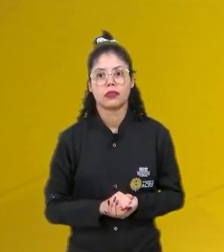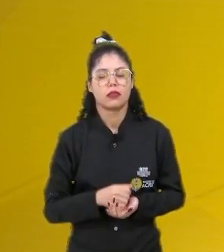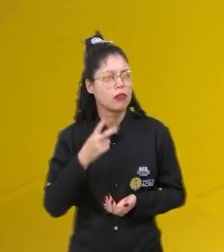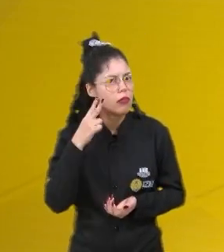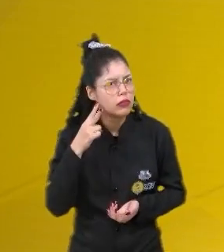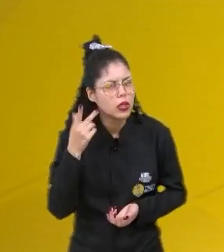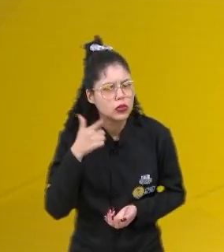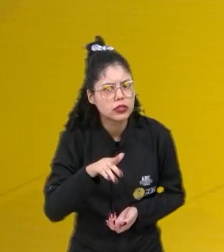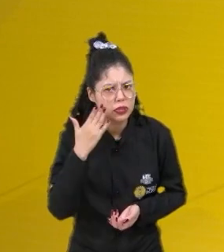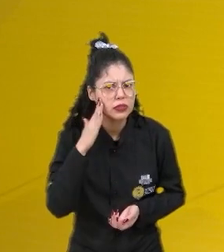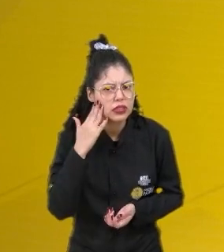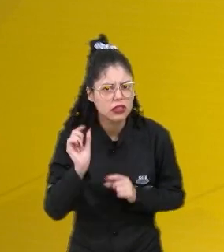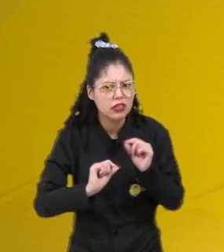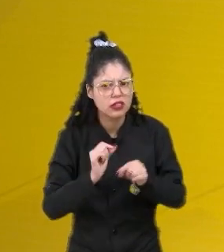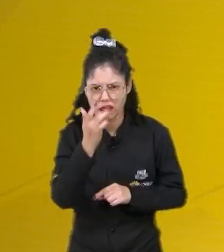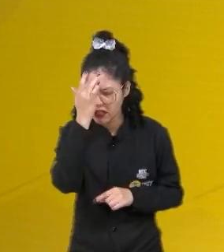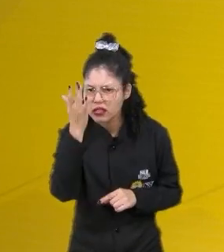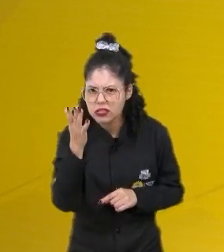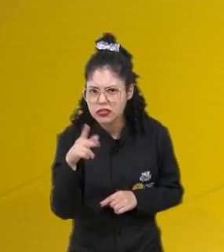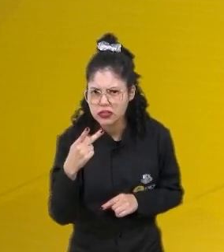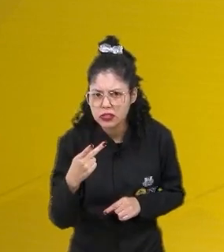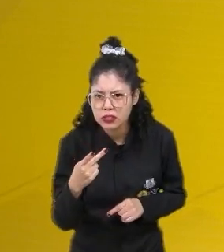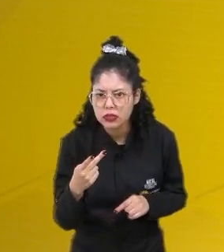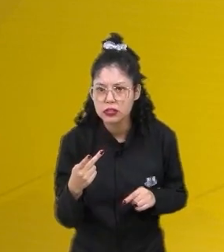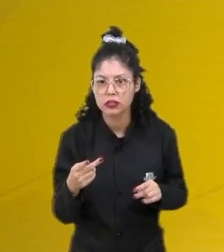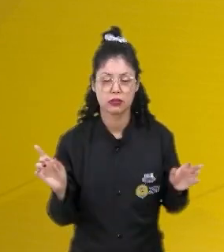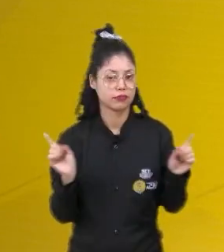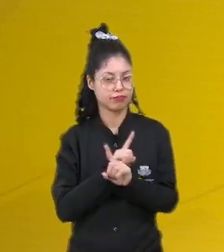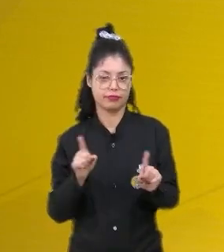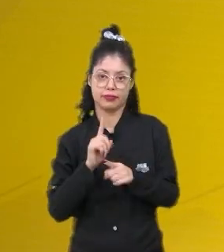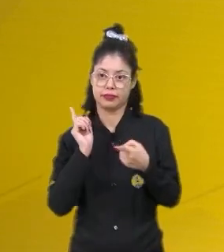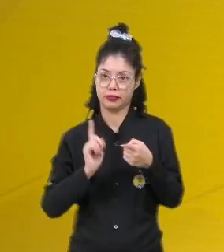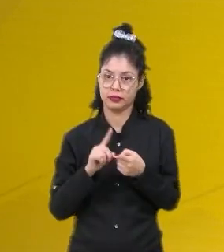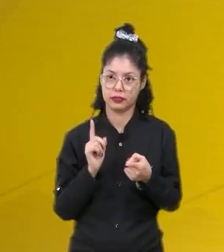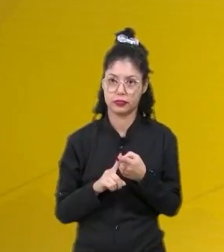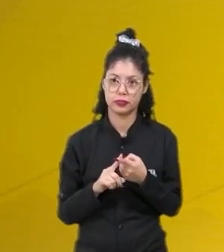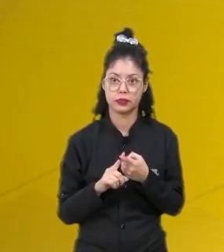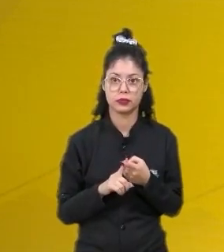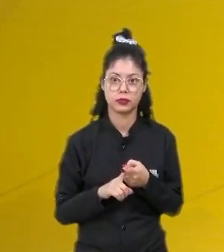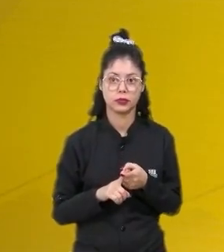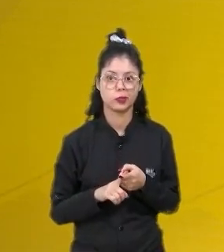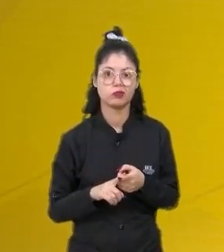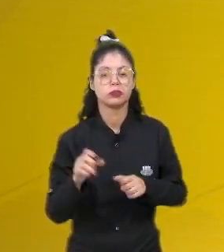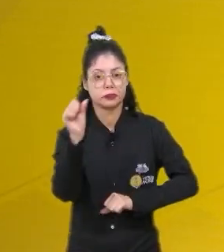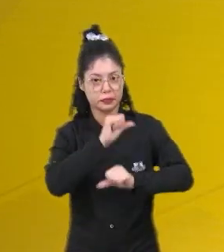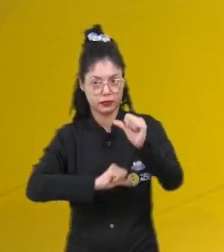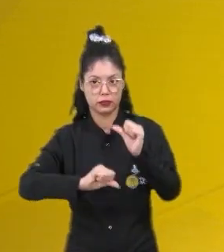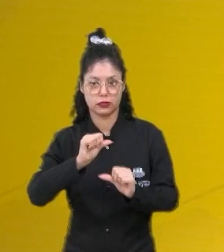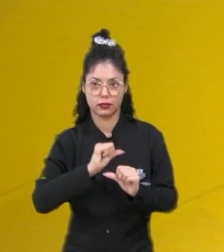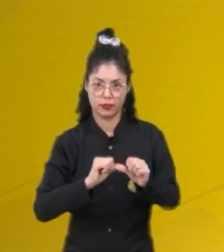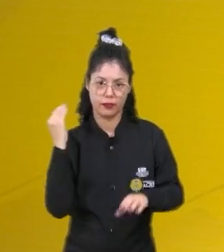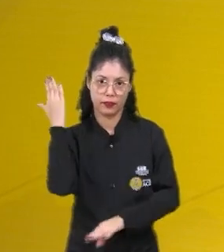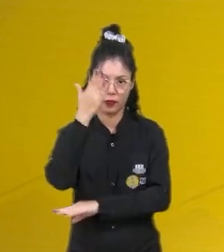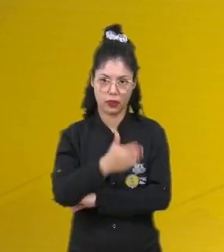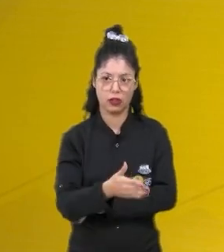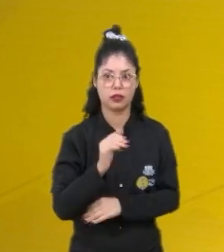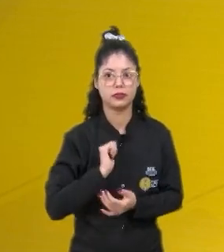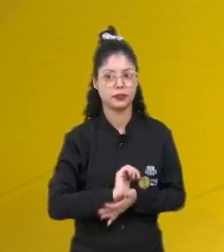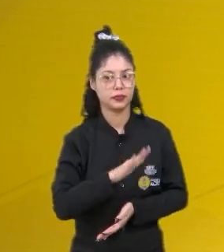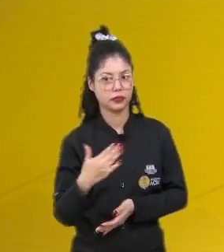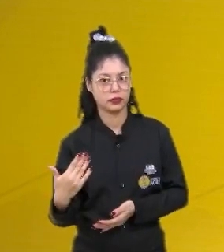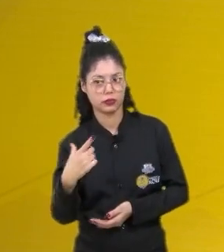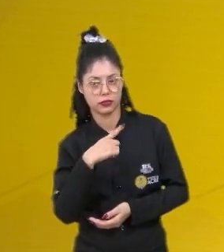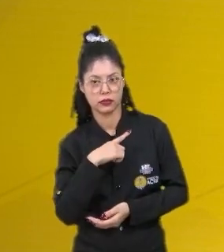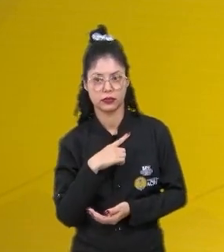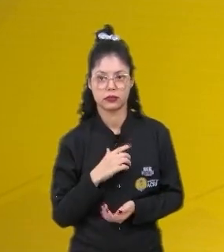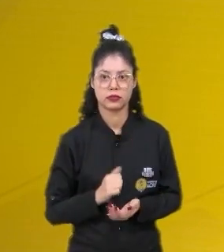ouvir? Vão conseguir me entender facilmente o que eu estou falando? Não. Por quê? Porque o som ele vai mudar a sua direção. Quando o